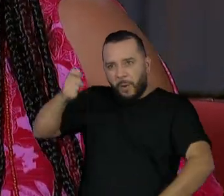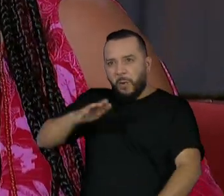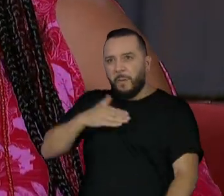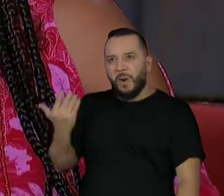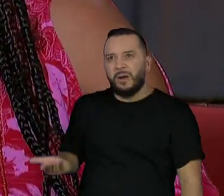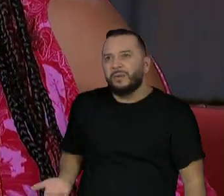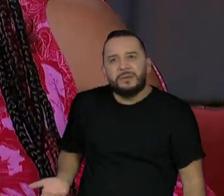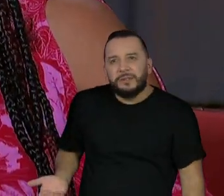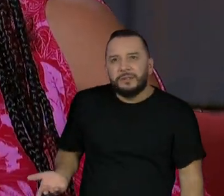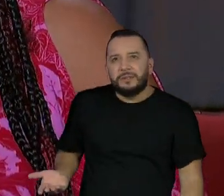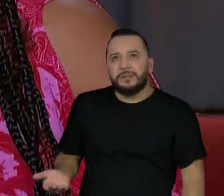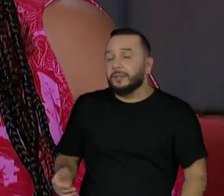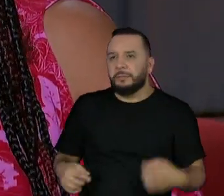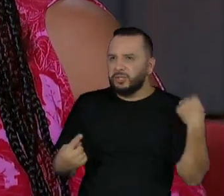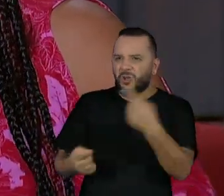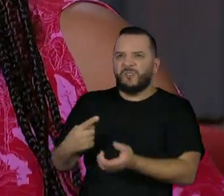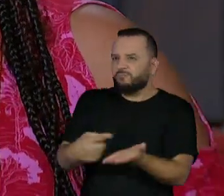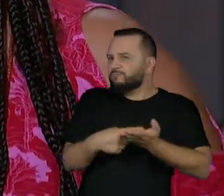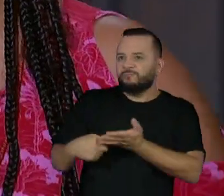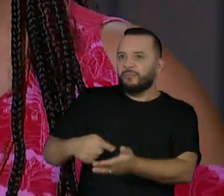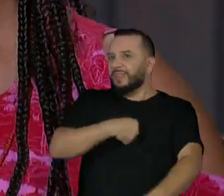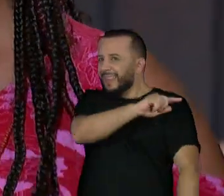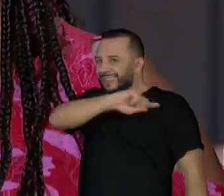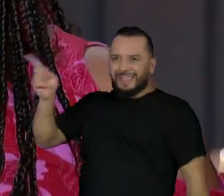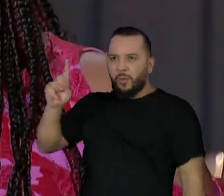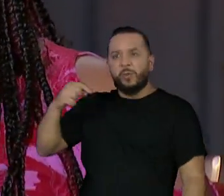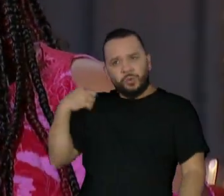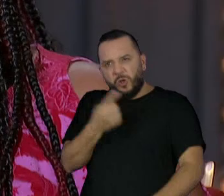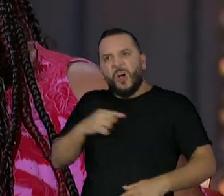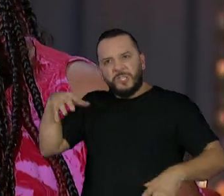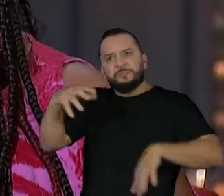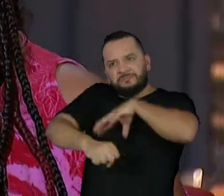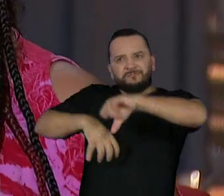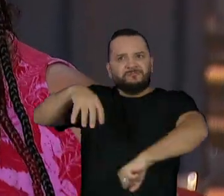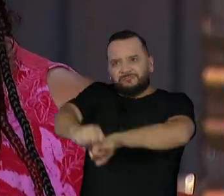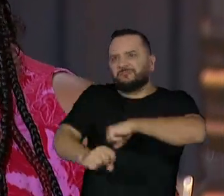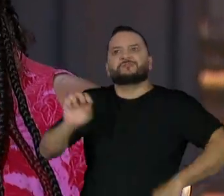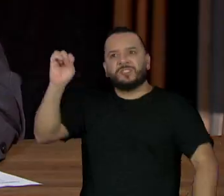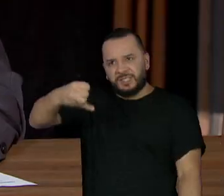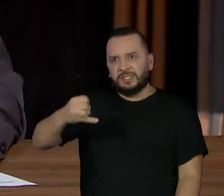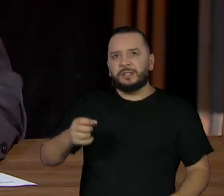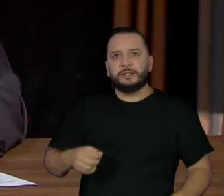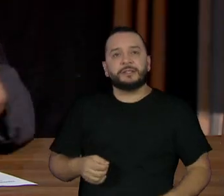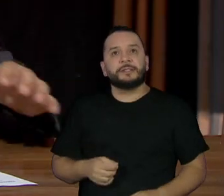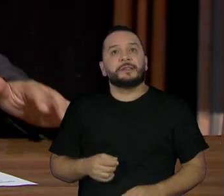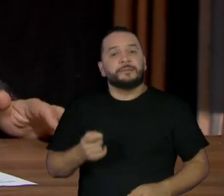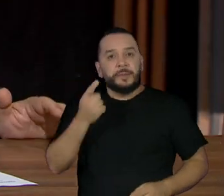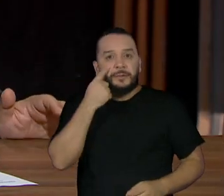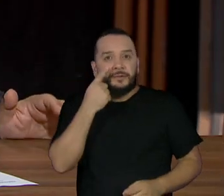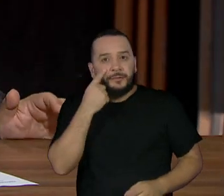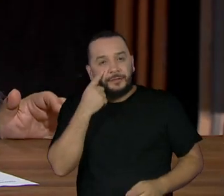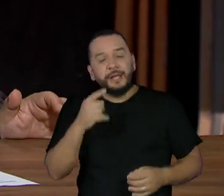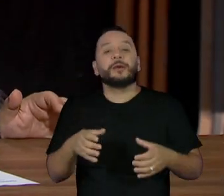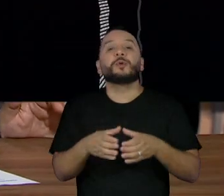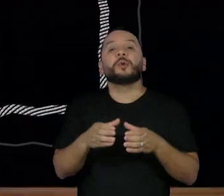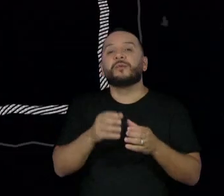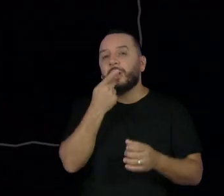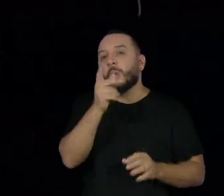não. Não. A gente vai ocupar. Nós estamos aqui falando disso. É né? isso. Vamos ouvir a galera, olha